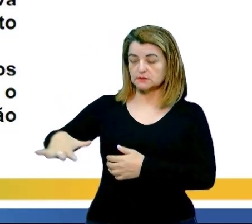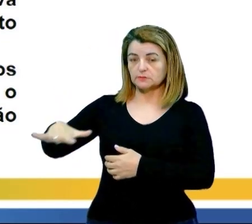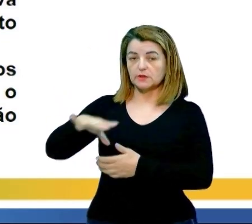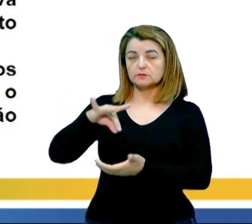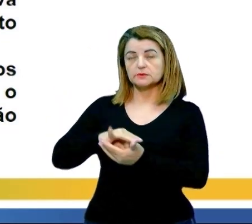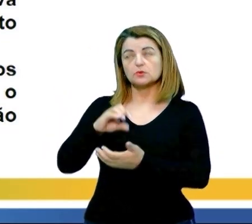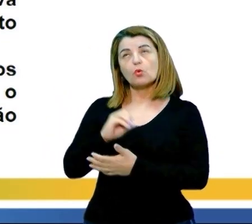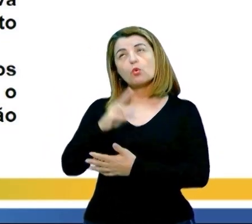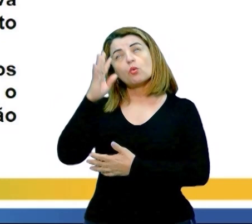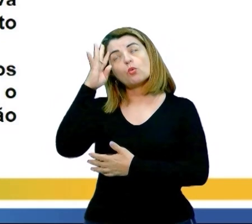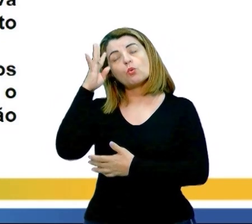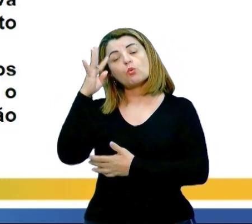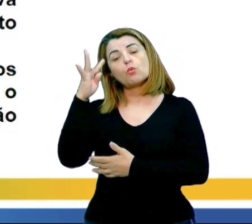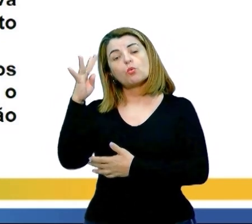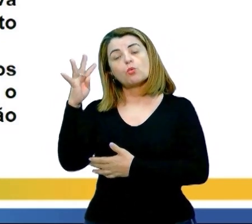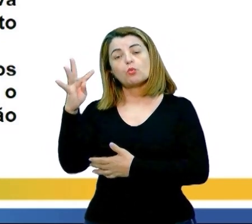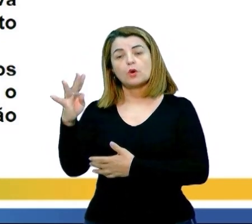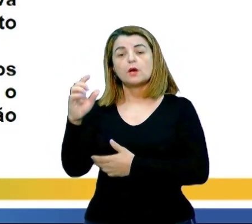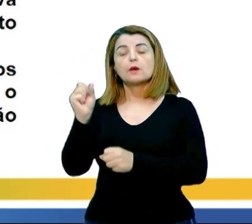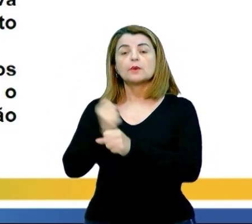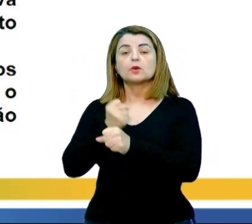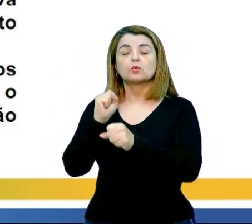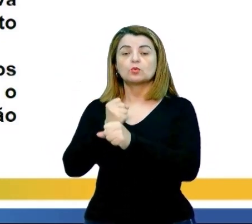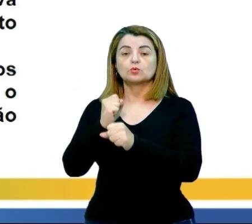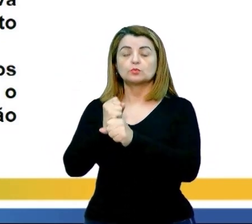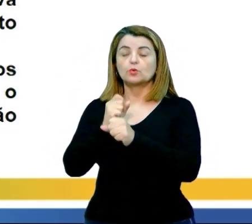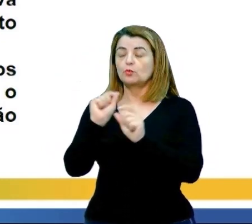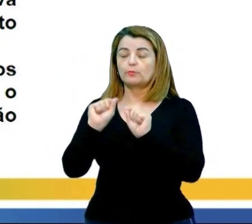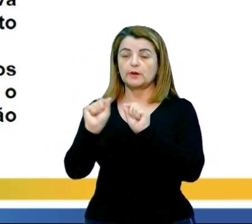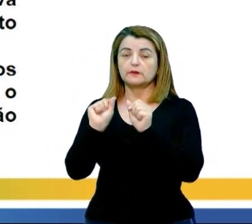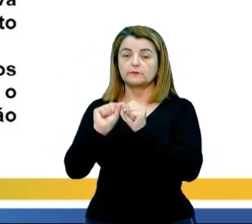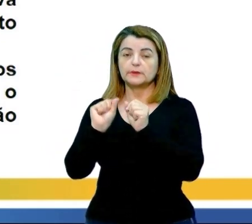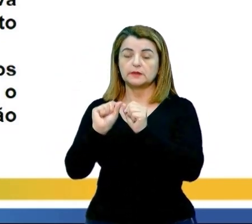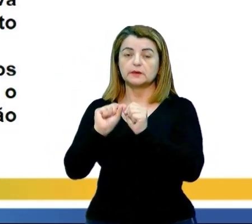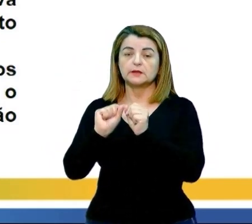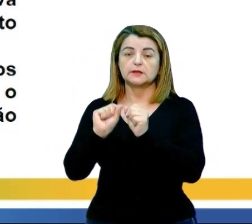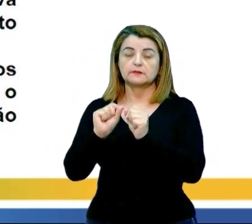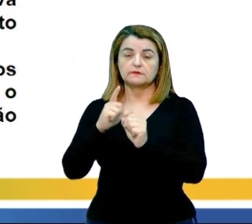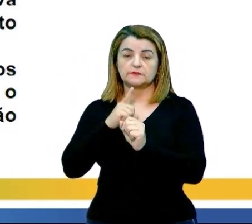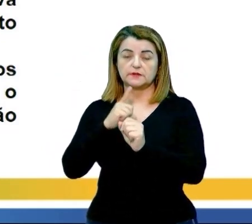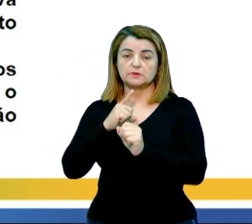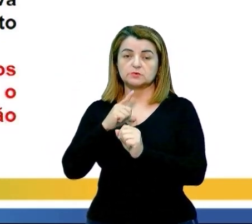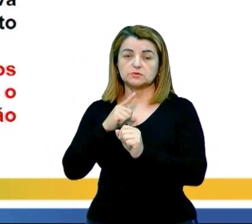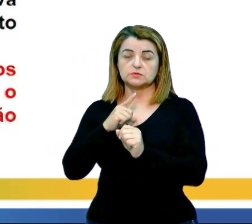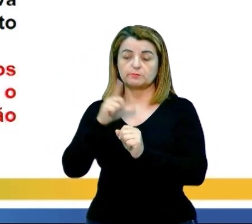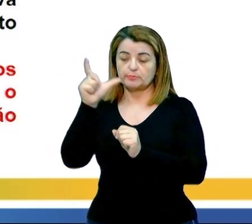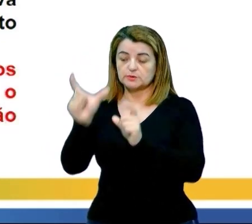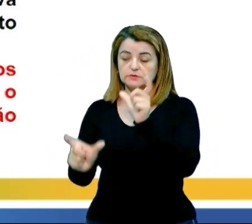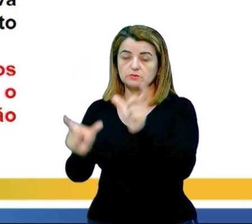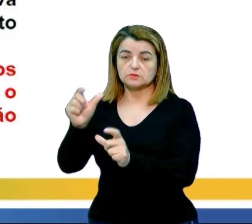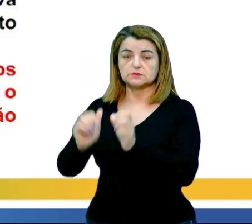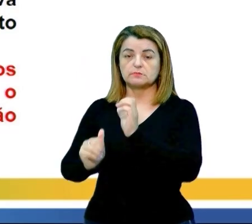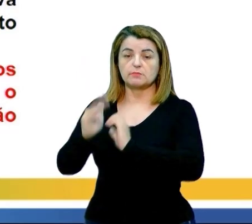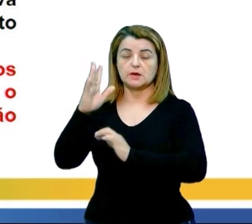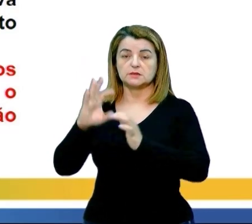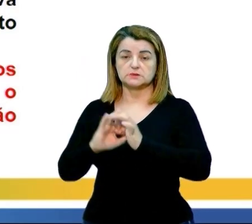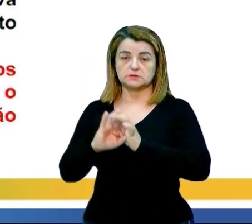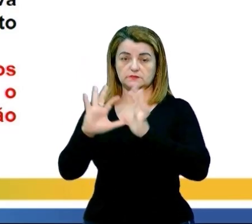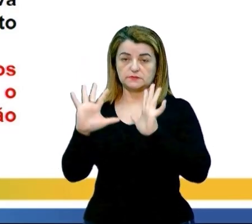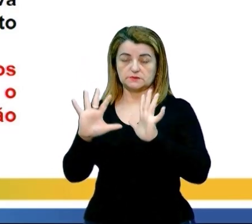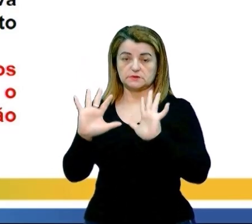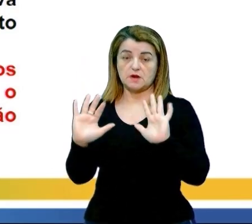ou imaginários para a construção de sujeitos mais livres. Então,